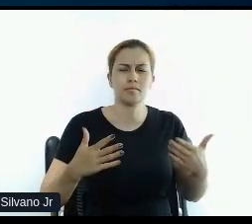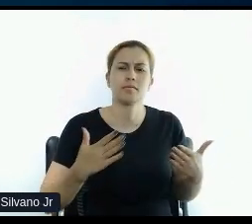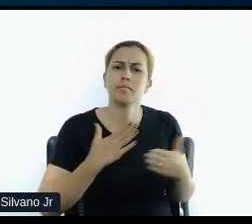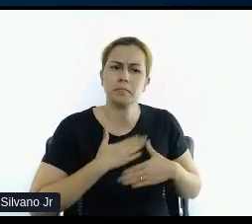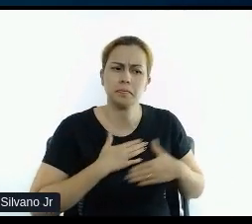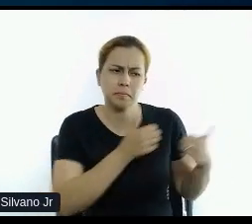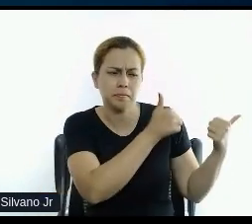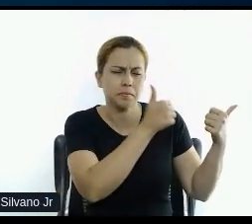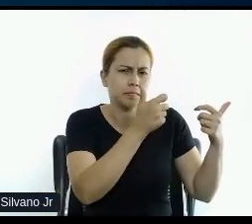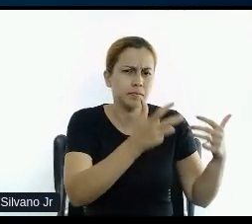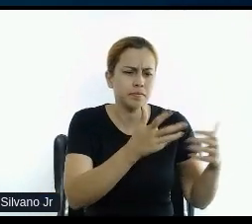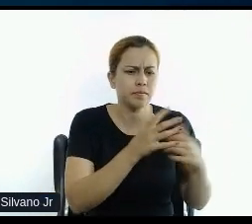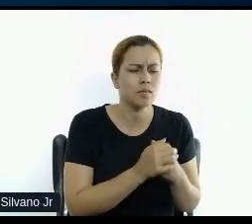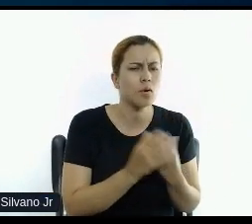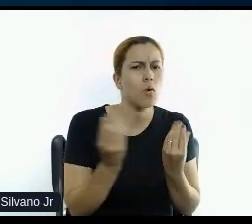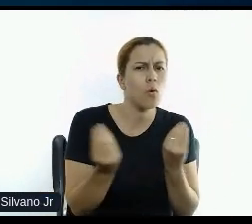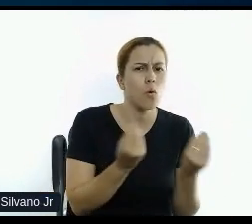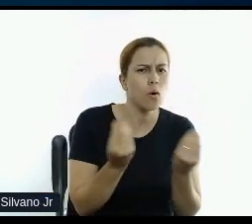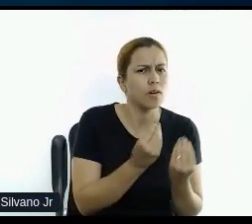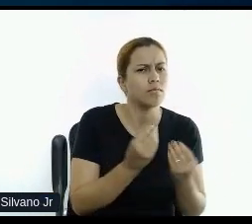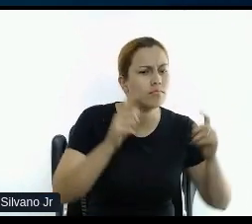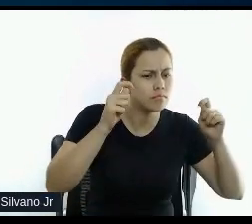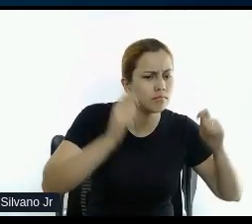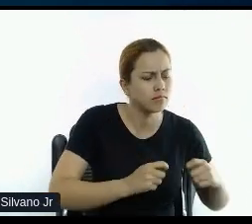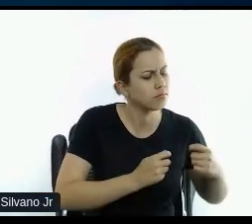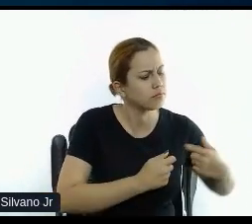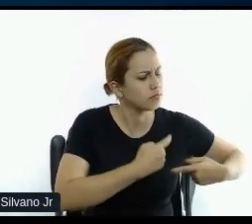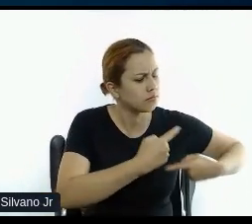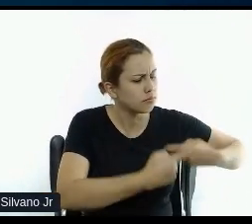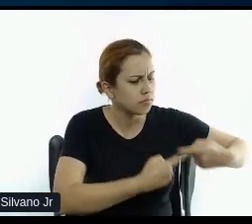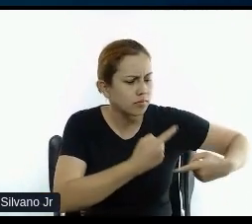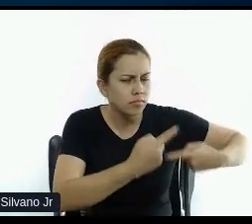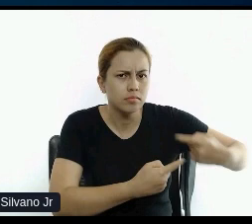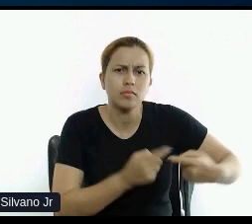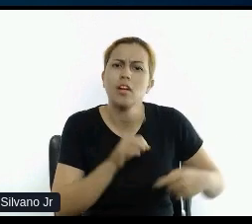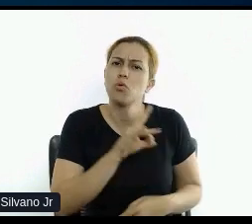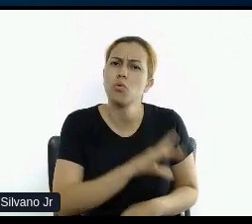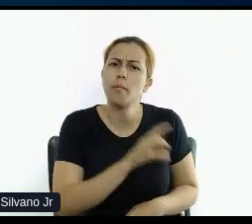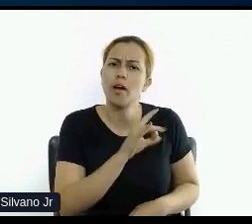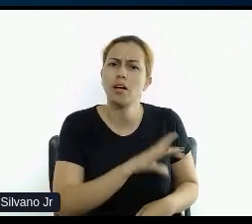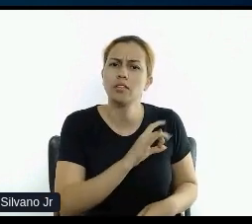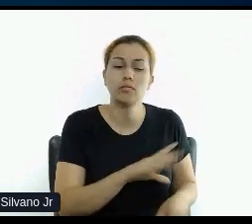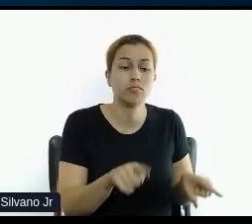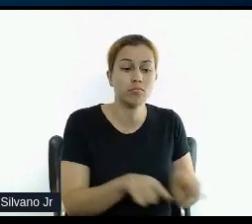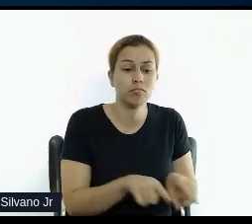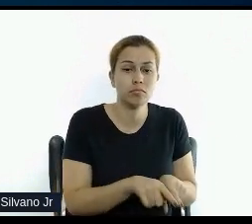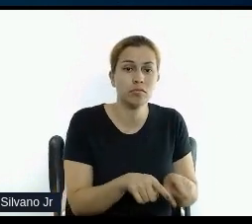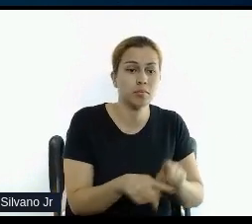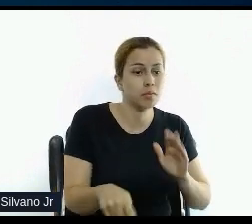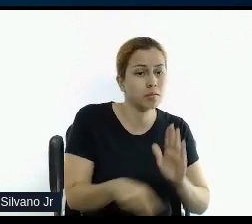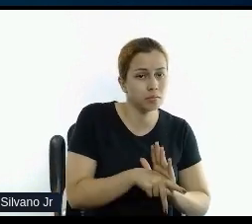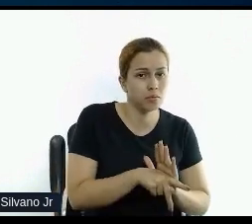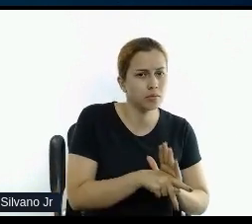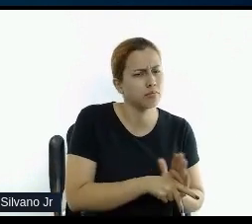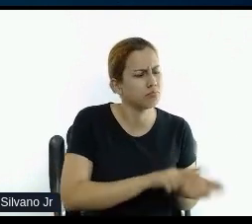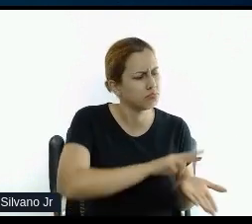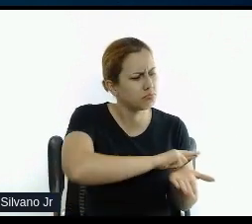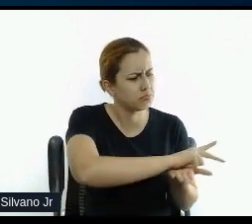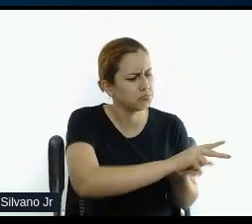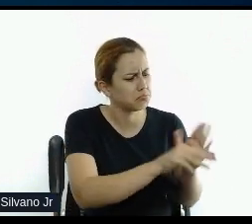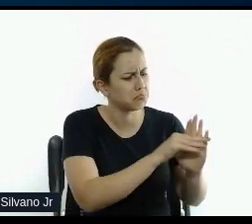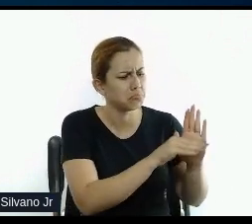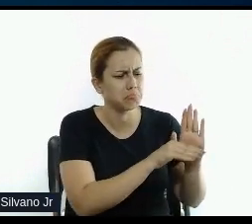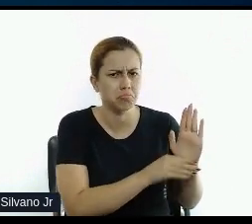de como eu consigo estar gerando testes automáticos e como eu consigo estar gerando documentações automáticas. Se quiser, também